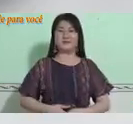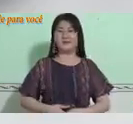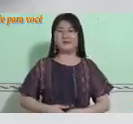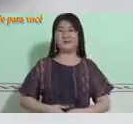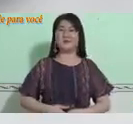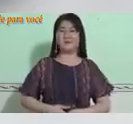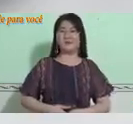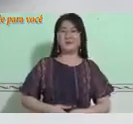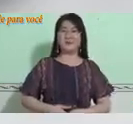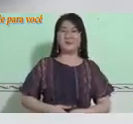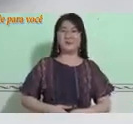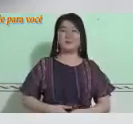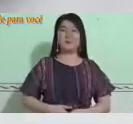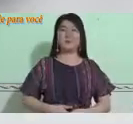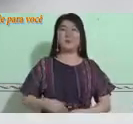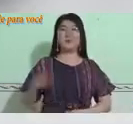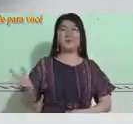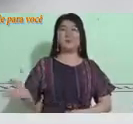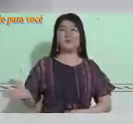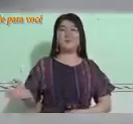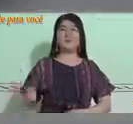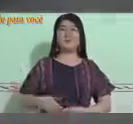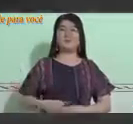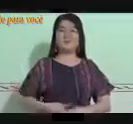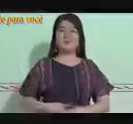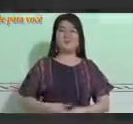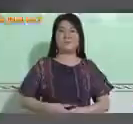ambiental que cause uma alteração nas vias respiratórias.